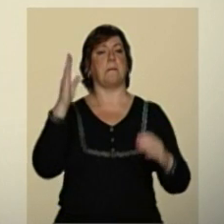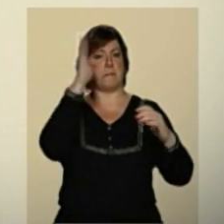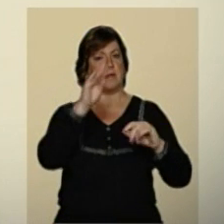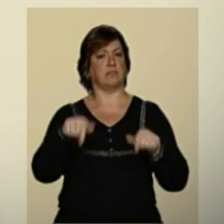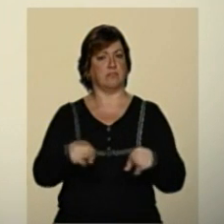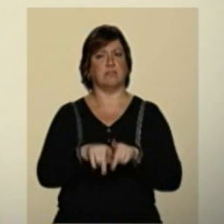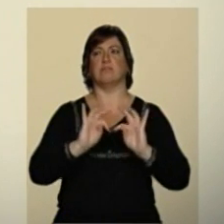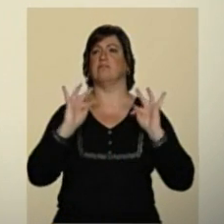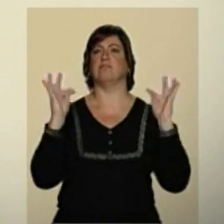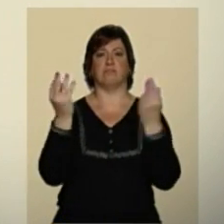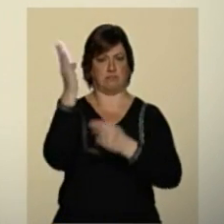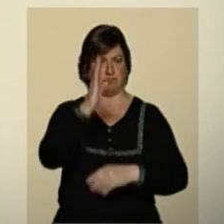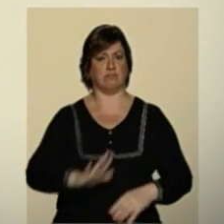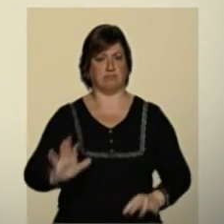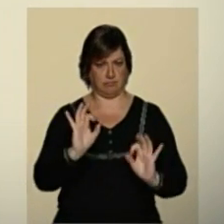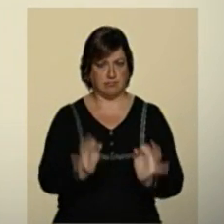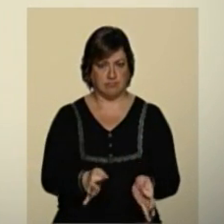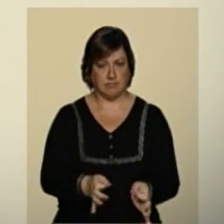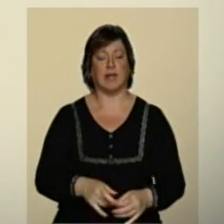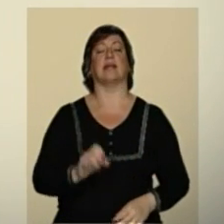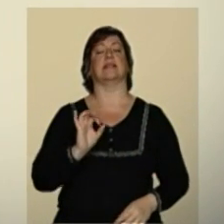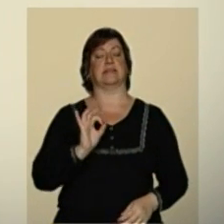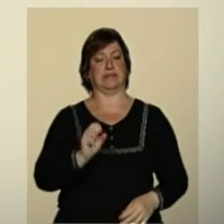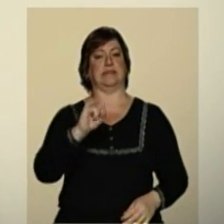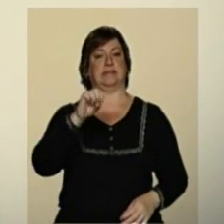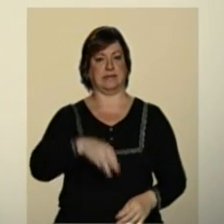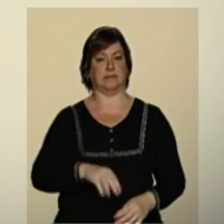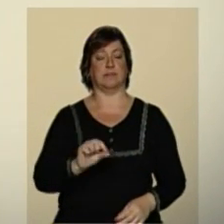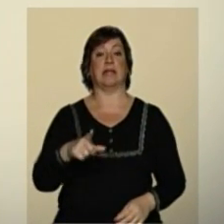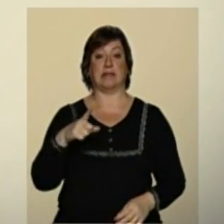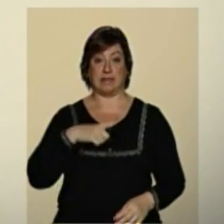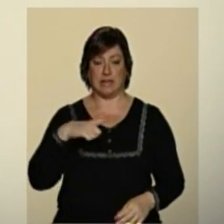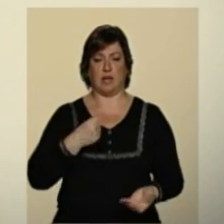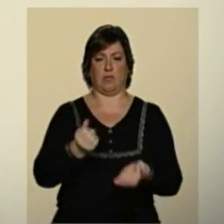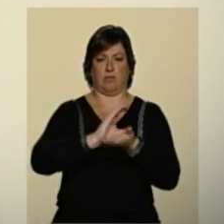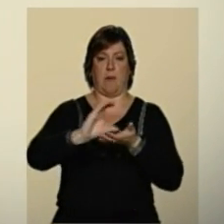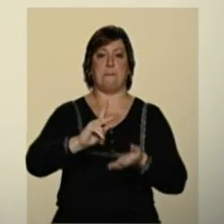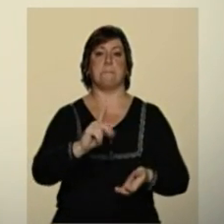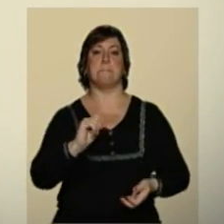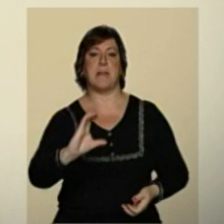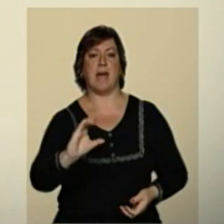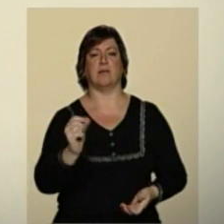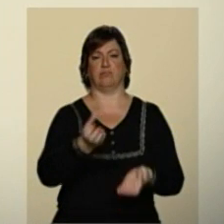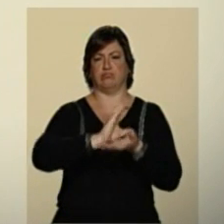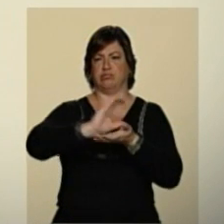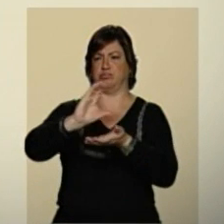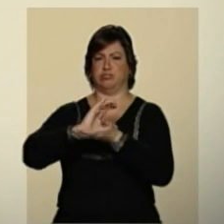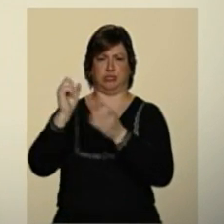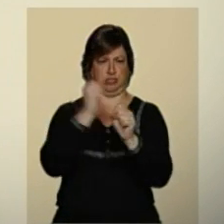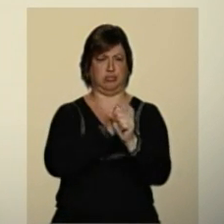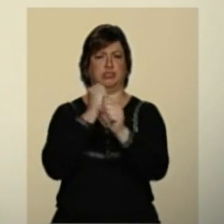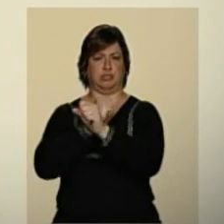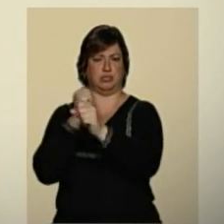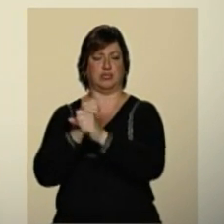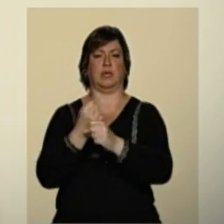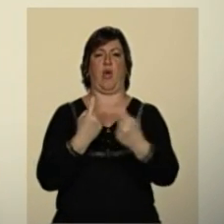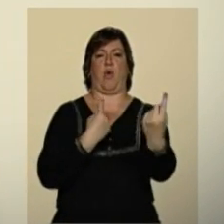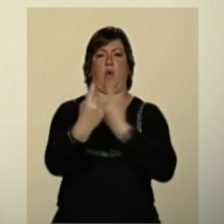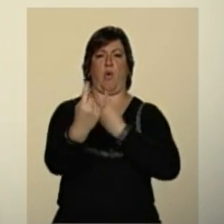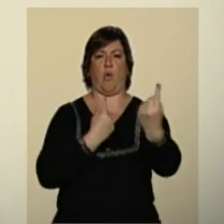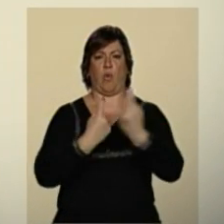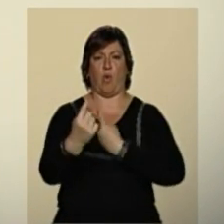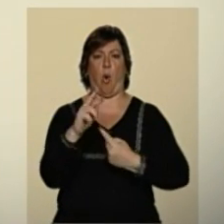Ah Está sim Luciano além dos grandes investimentos do PAC o programa de aceleração do crescimento em rodovias